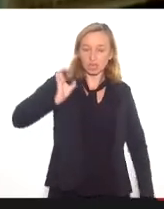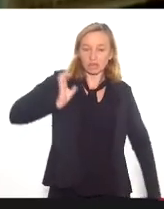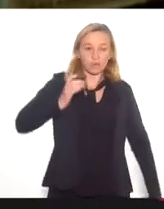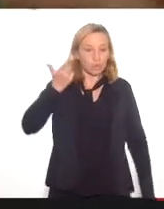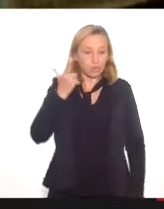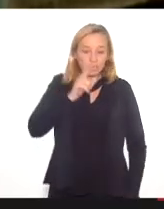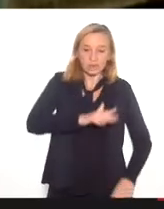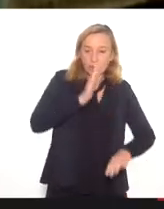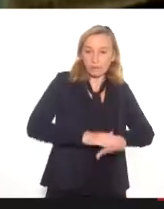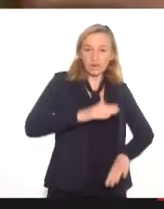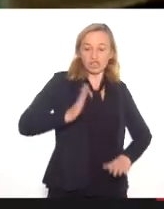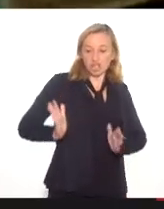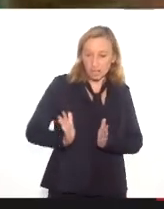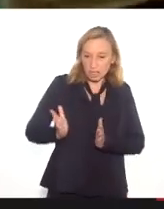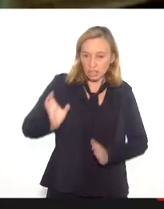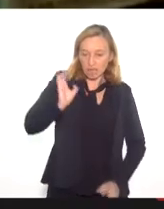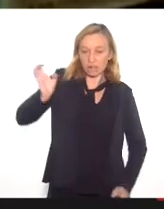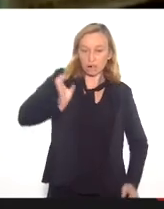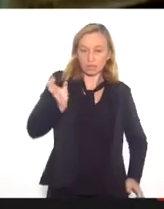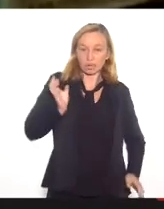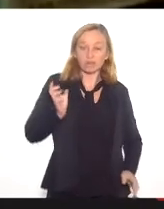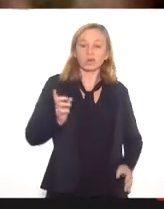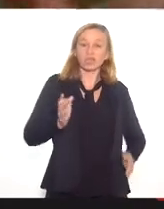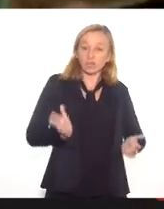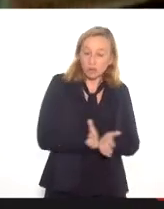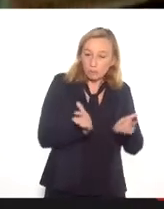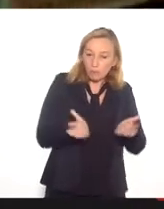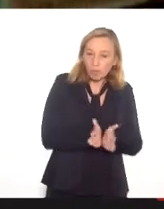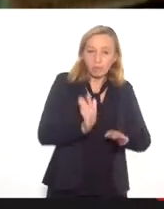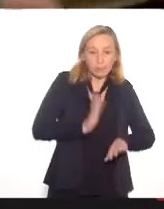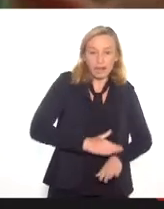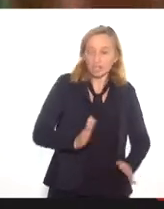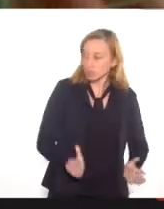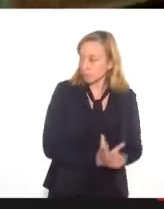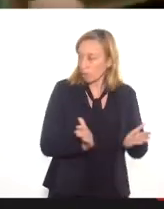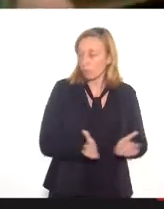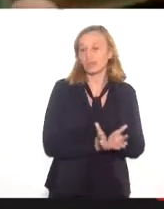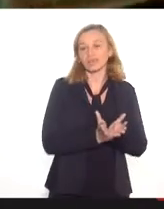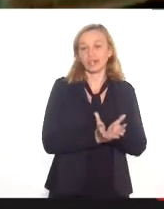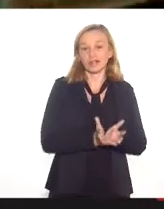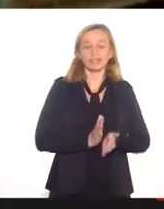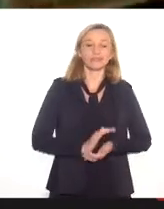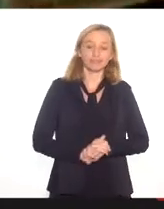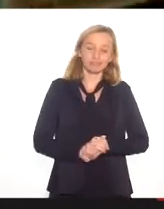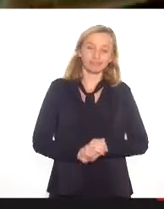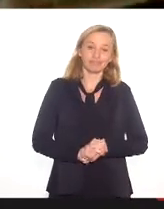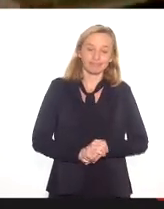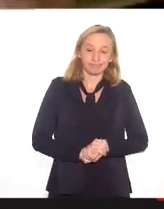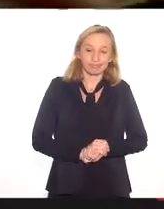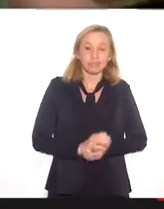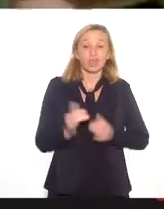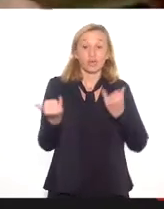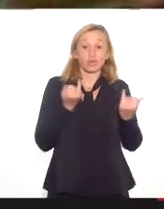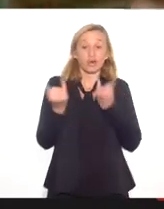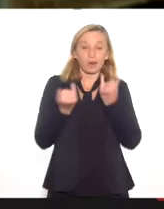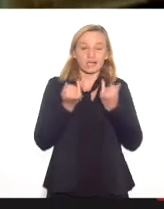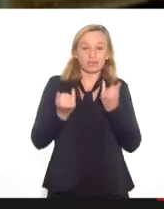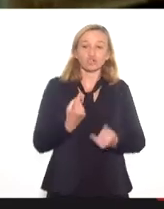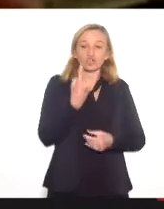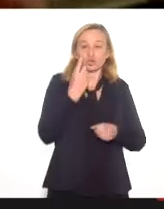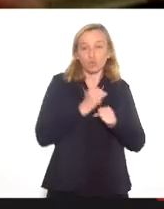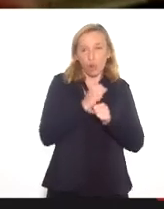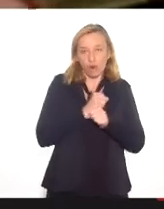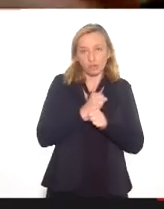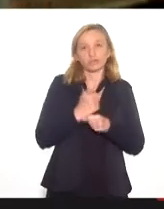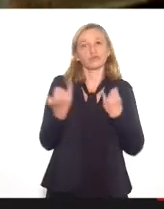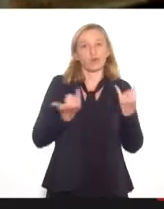ricos e os mais pobres perderam e ficaram mais pobres. Nesse período de um ano, a informação é absurda, a